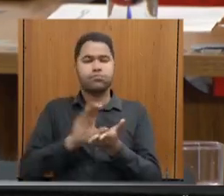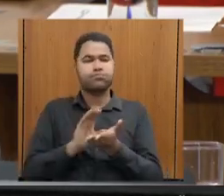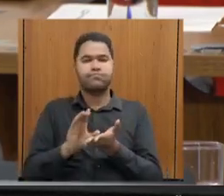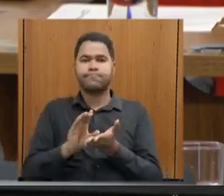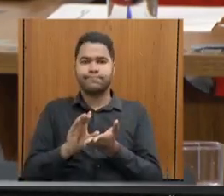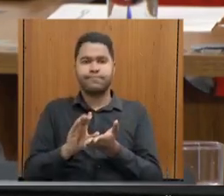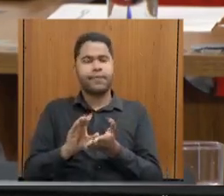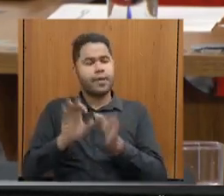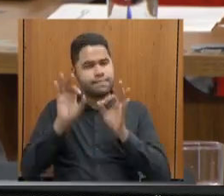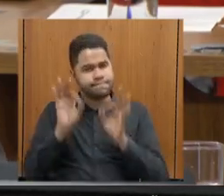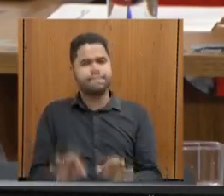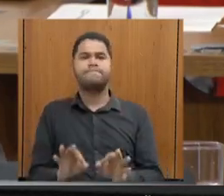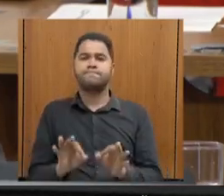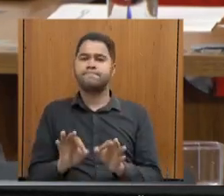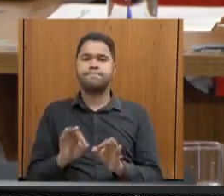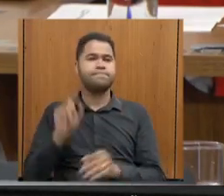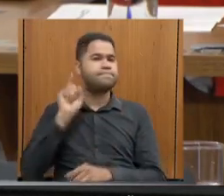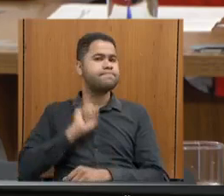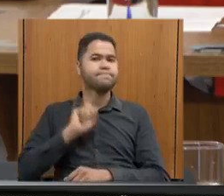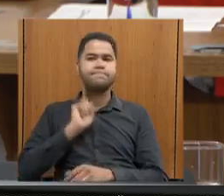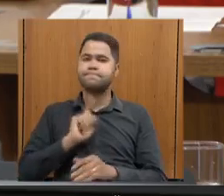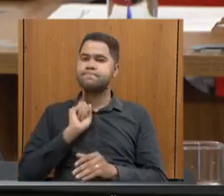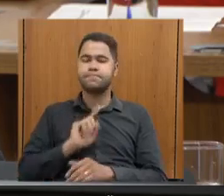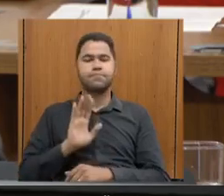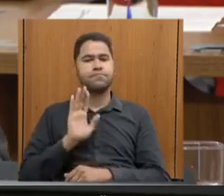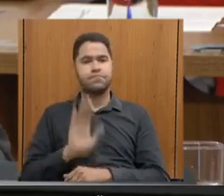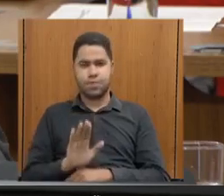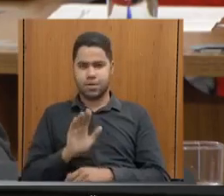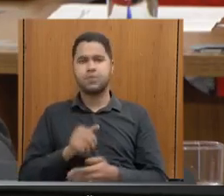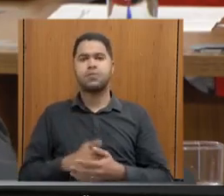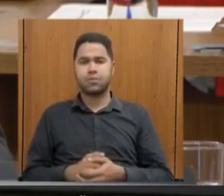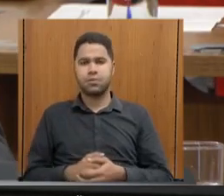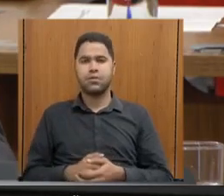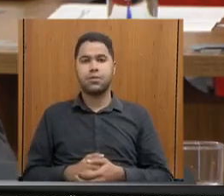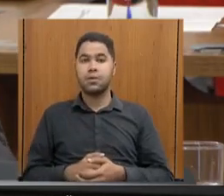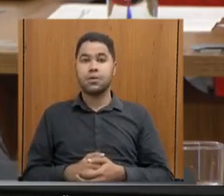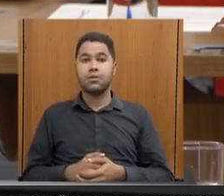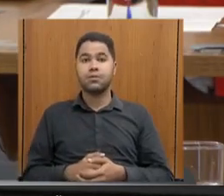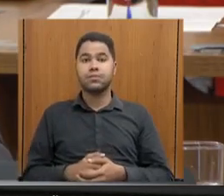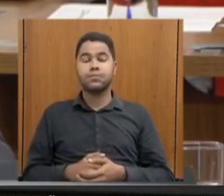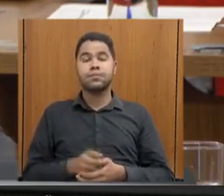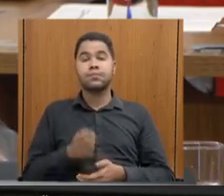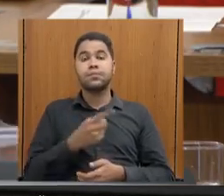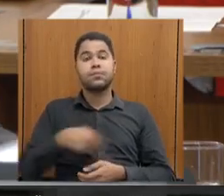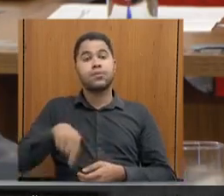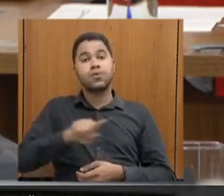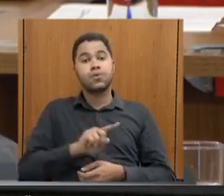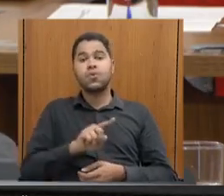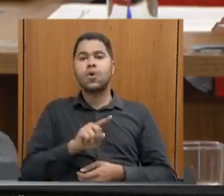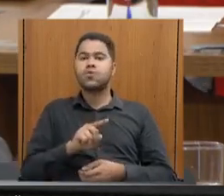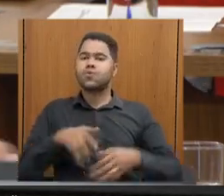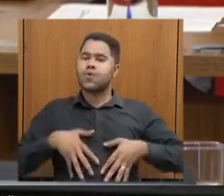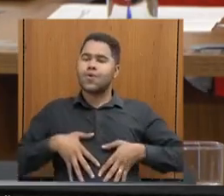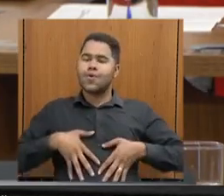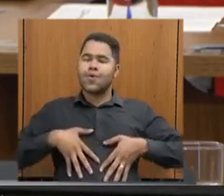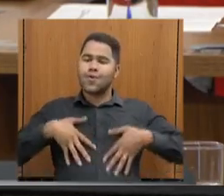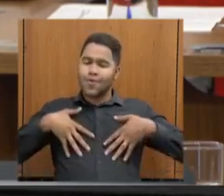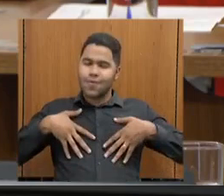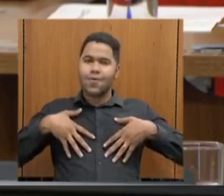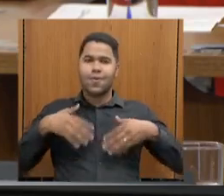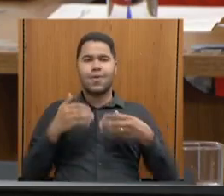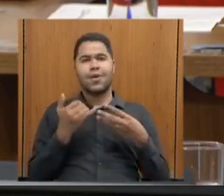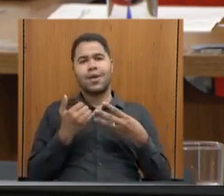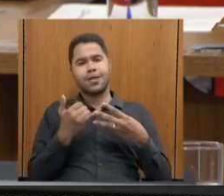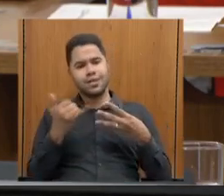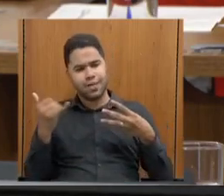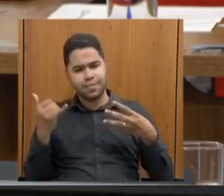é claramente Minas Gerais e esse é vamos dizer o nosso grande orgulho né que a Cemig